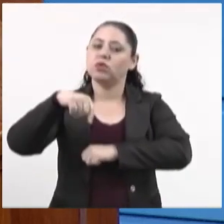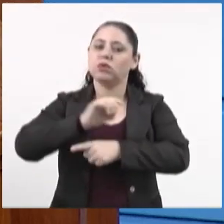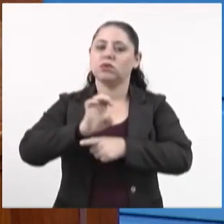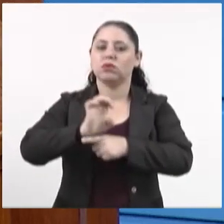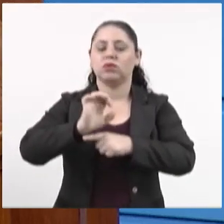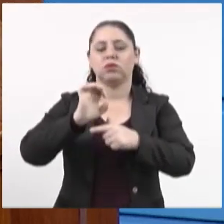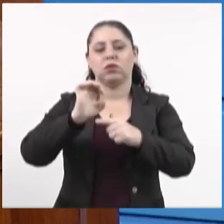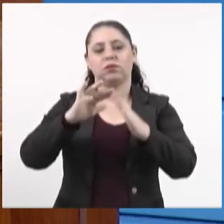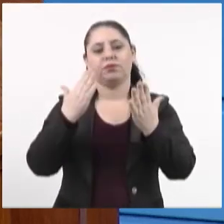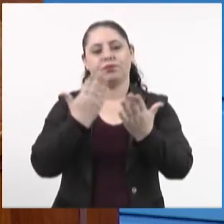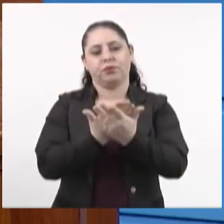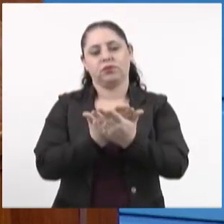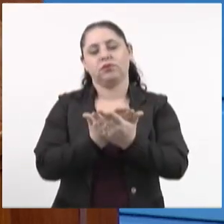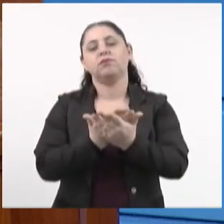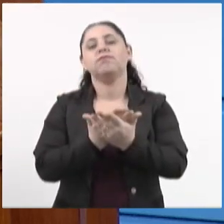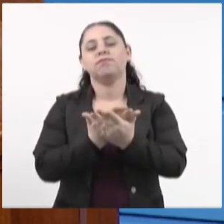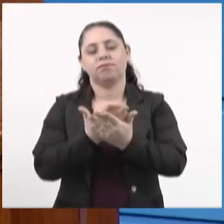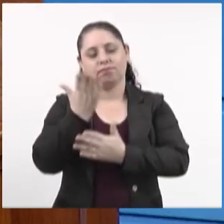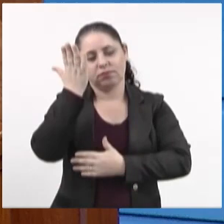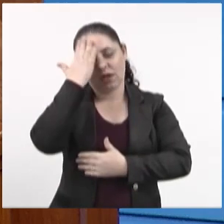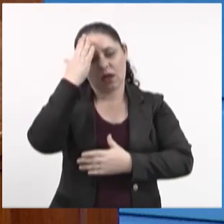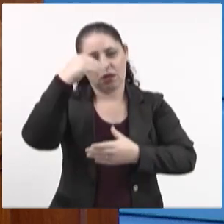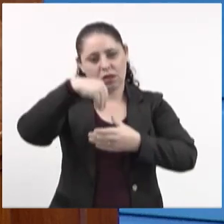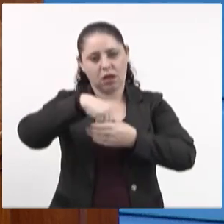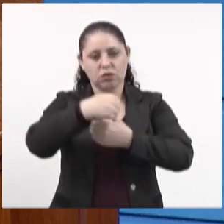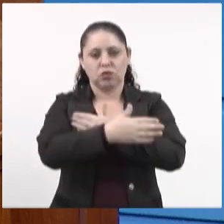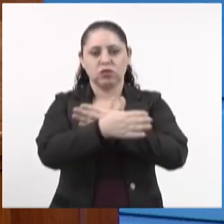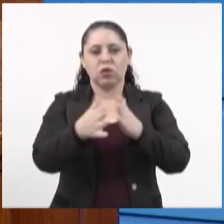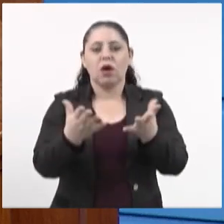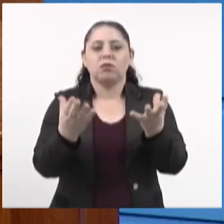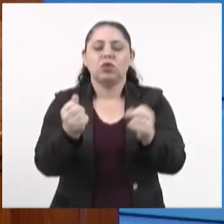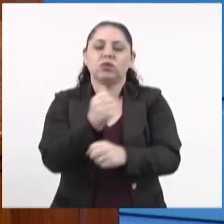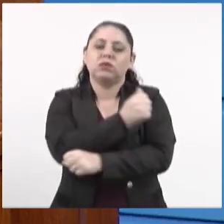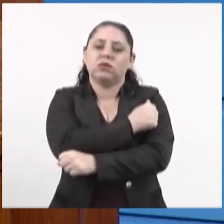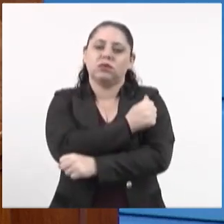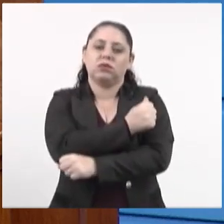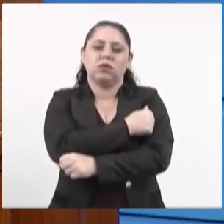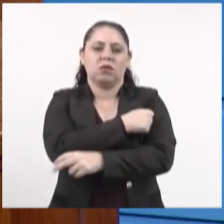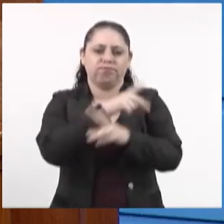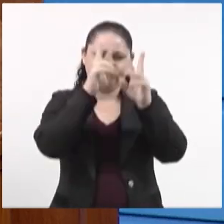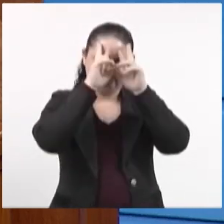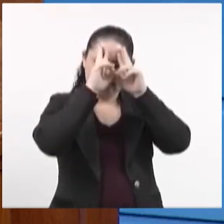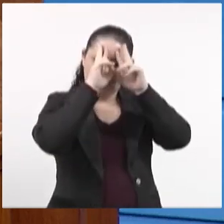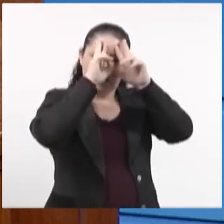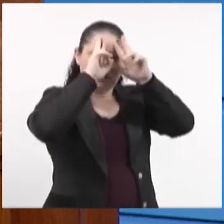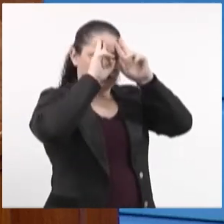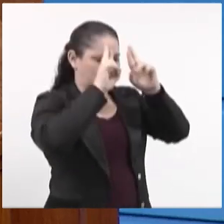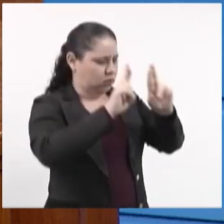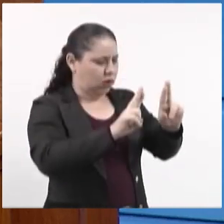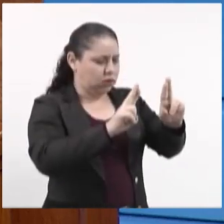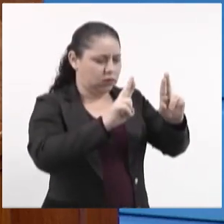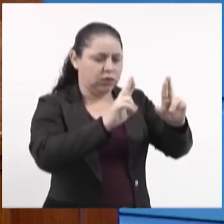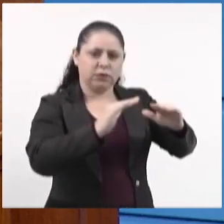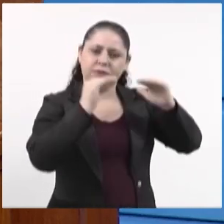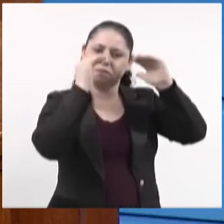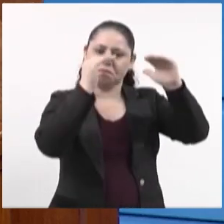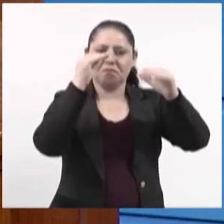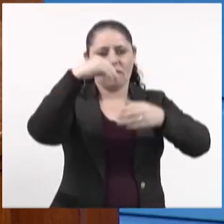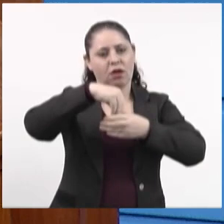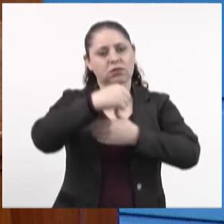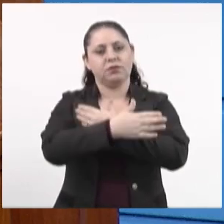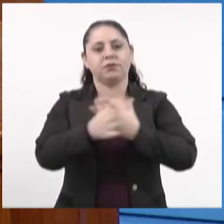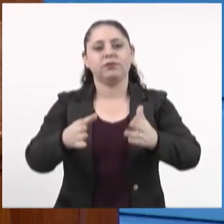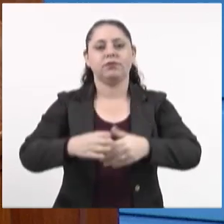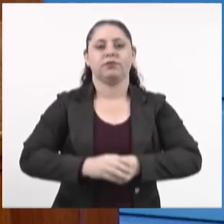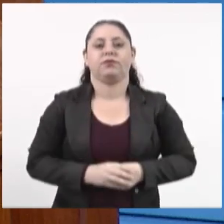Mato Grosso do Sul. Nós sabemos que hoje, no ambiente escolar, muitos alunos não respeitam a autoridade do professor dentro de sala de